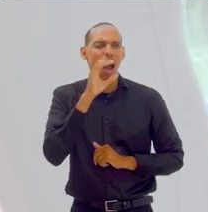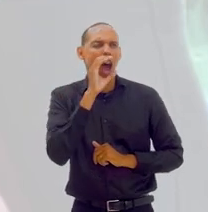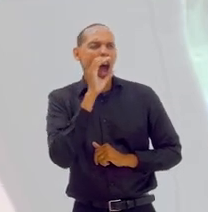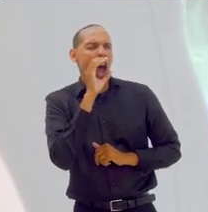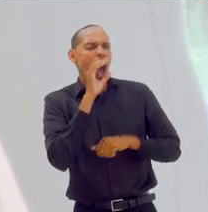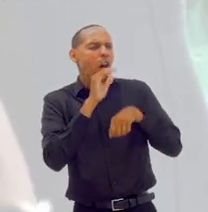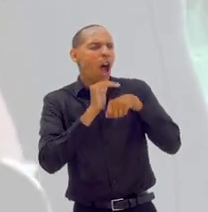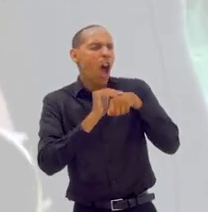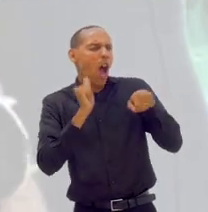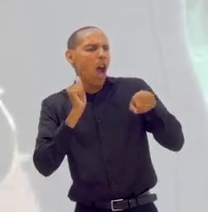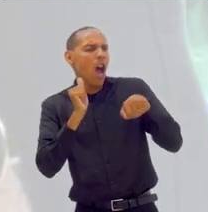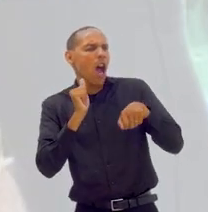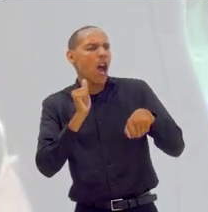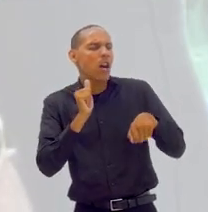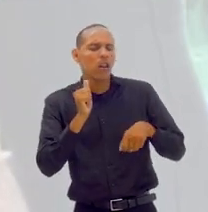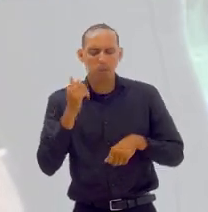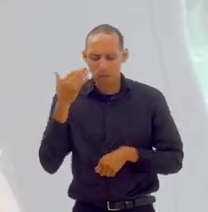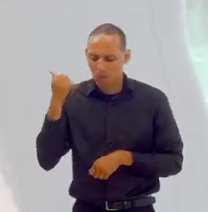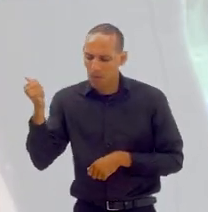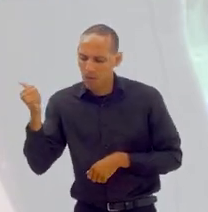É um ouvido